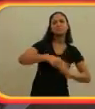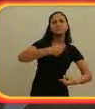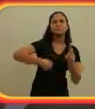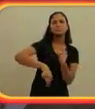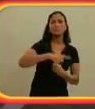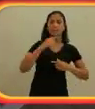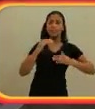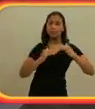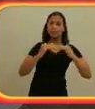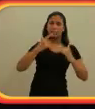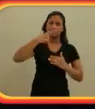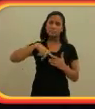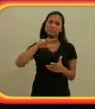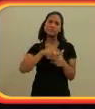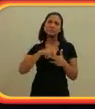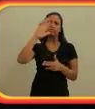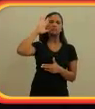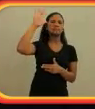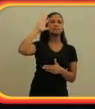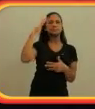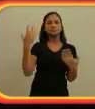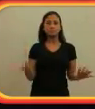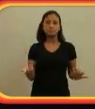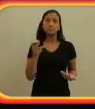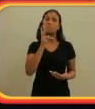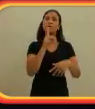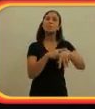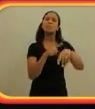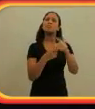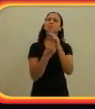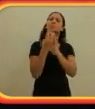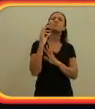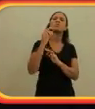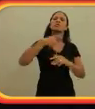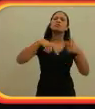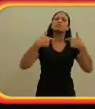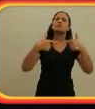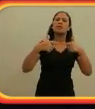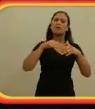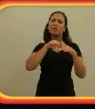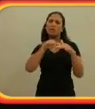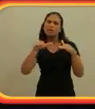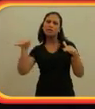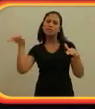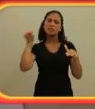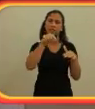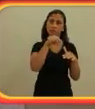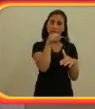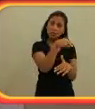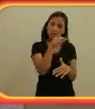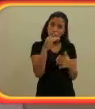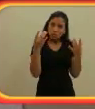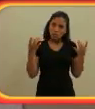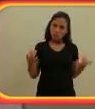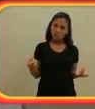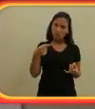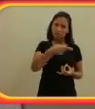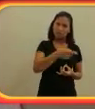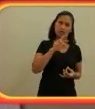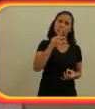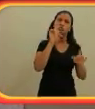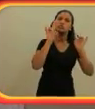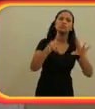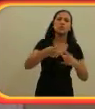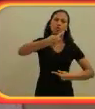equilíbrio, a estabilidade, para que ele possa ficar sentado e meditar. Como o Yuka mesmo disse, muitas vezes a gente trabalha em